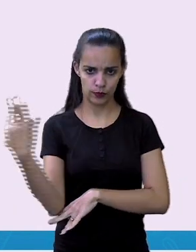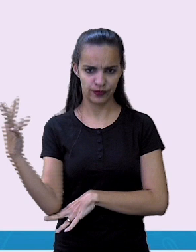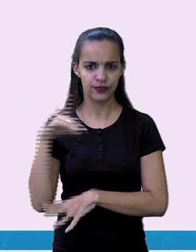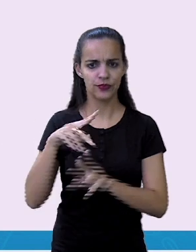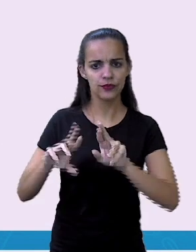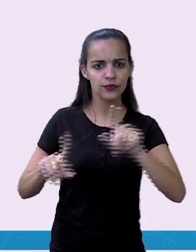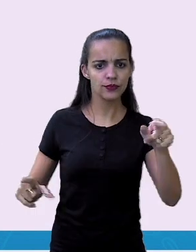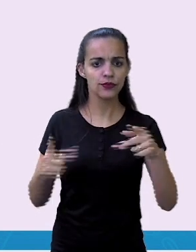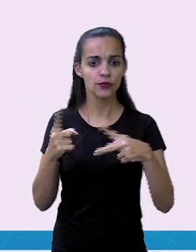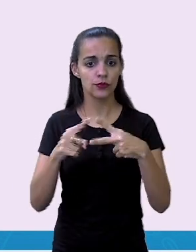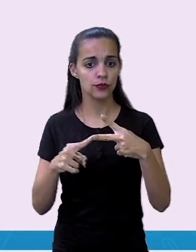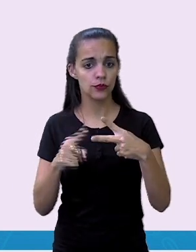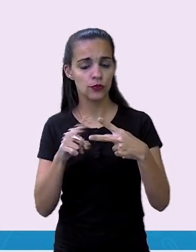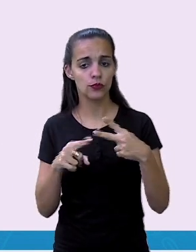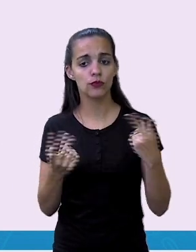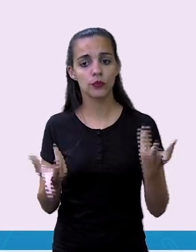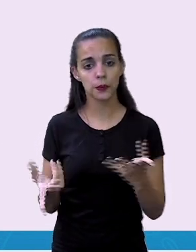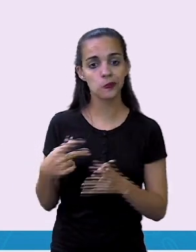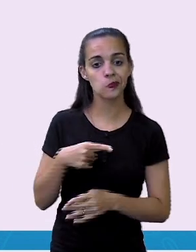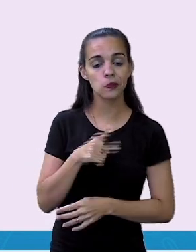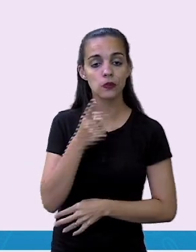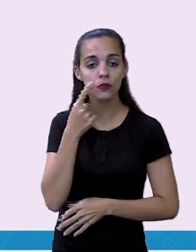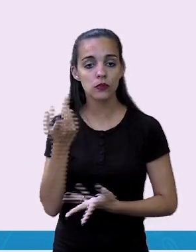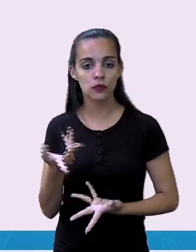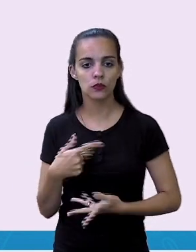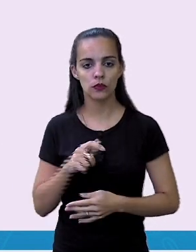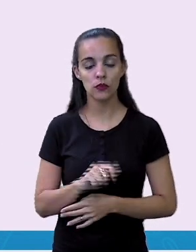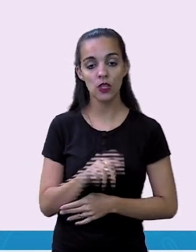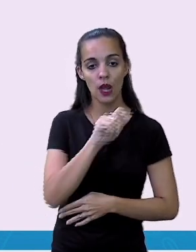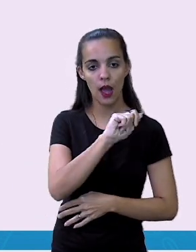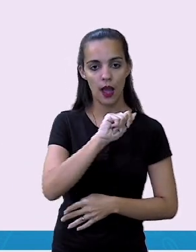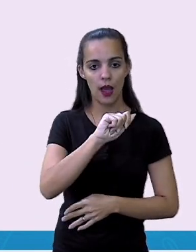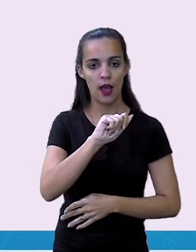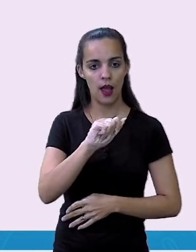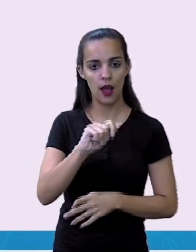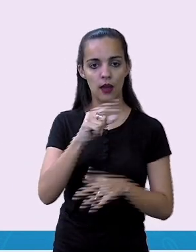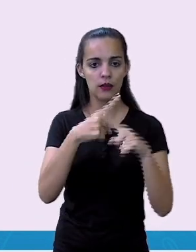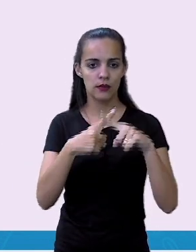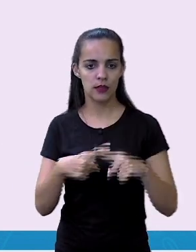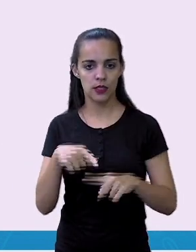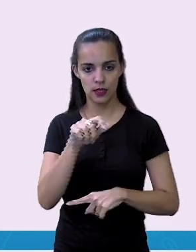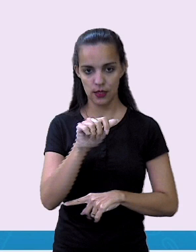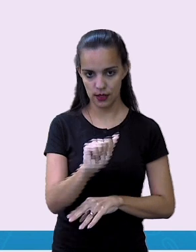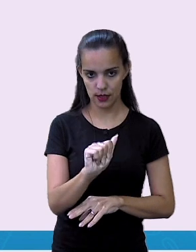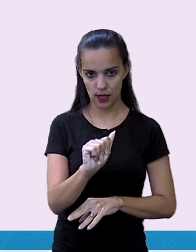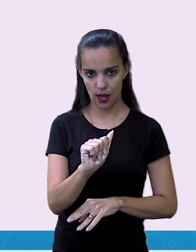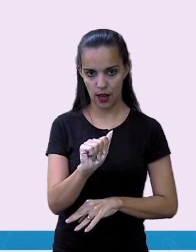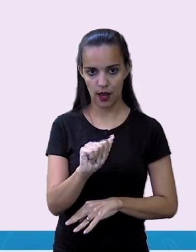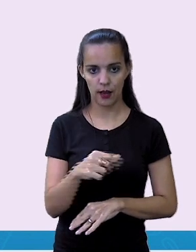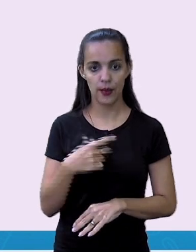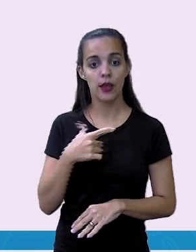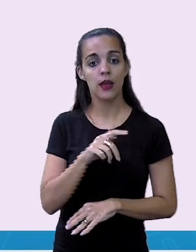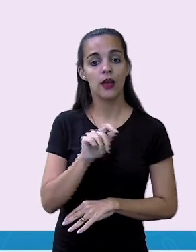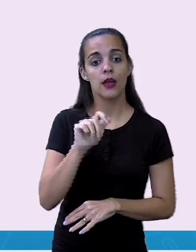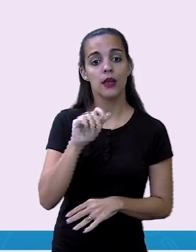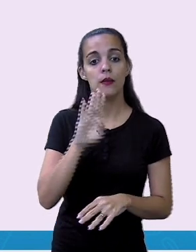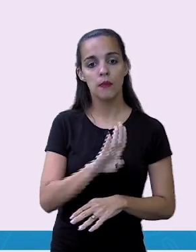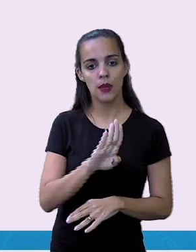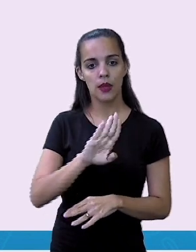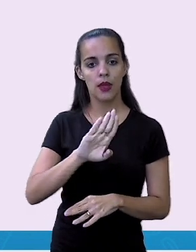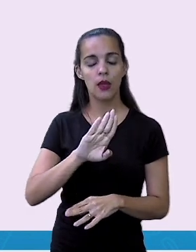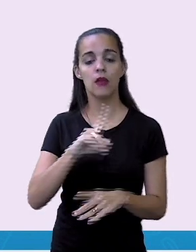A mais B vezes A menos B. Então, seria o primeiro com o primeiro, o segundo com